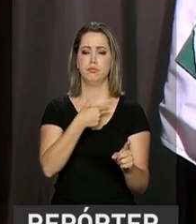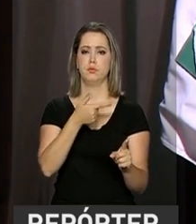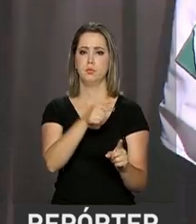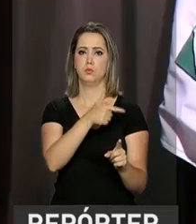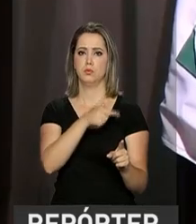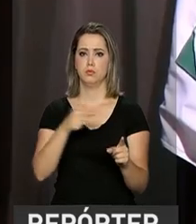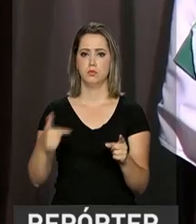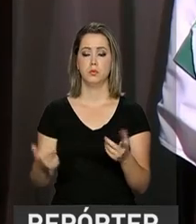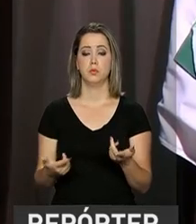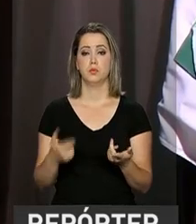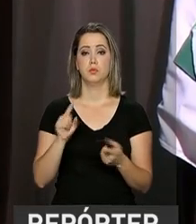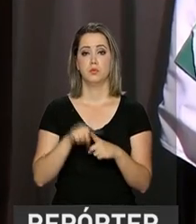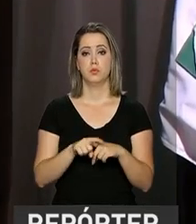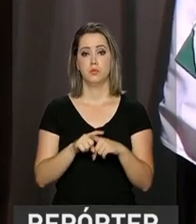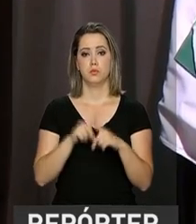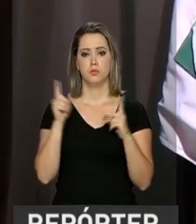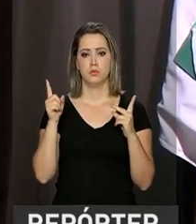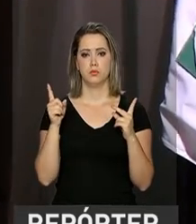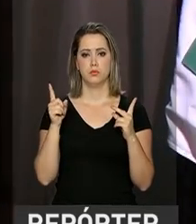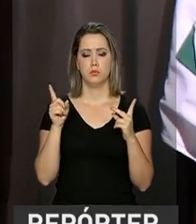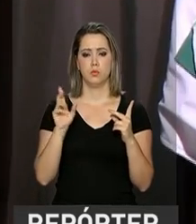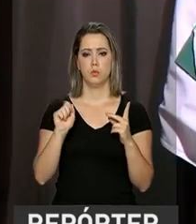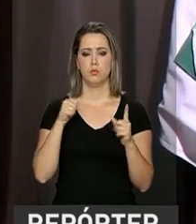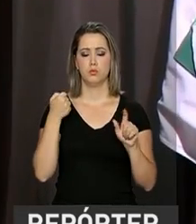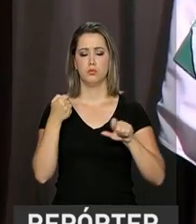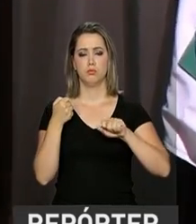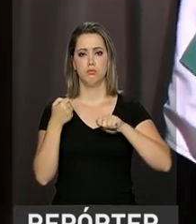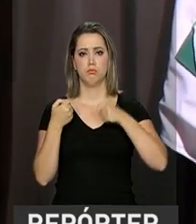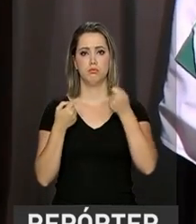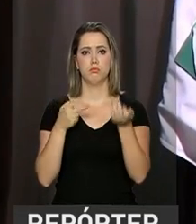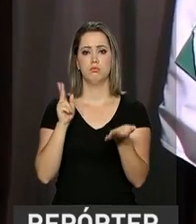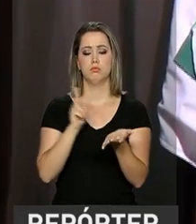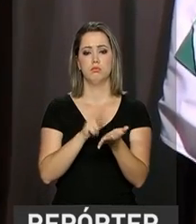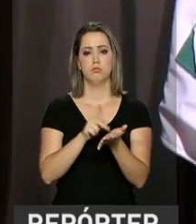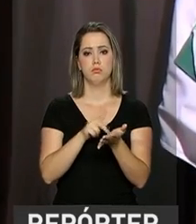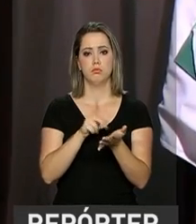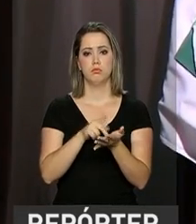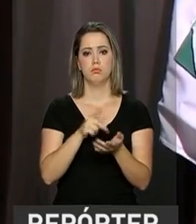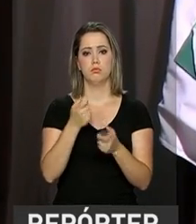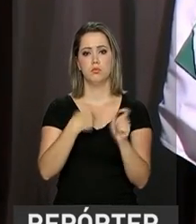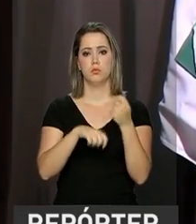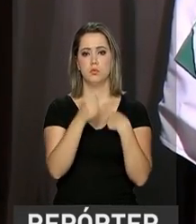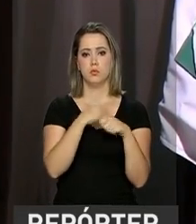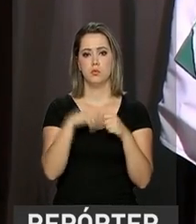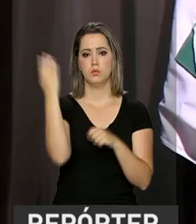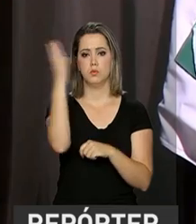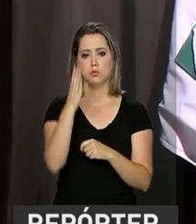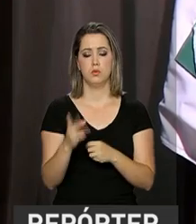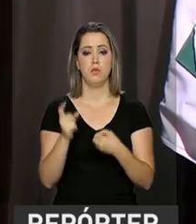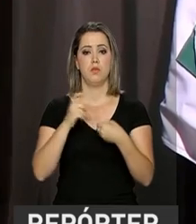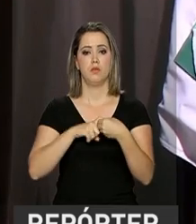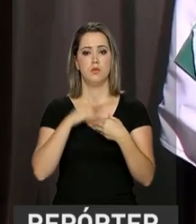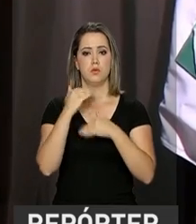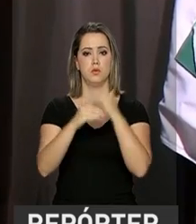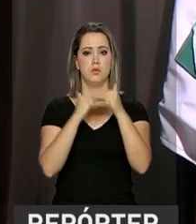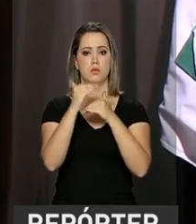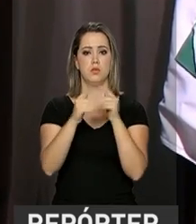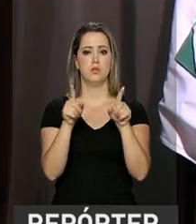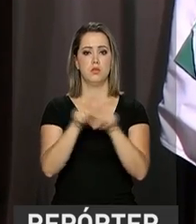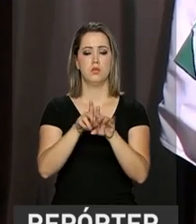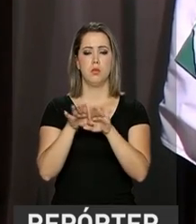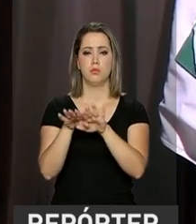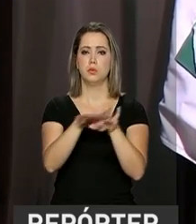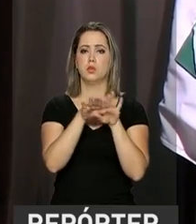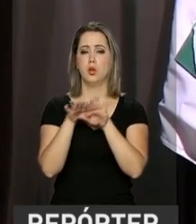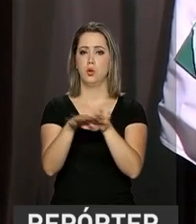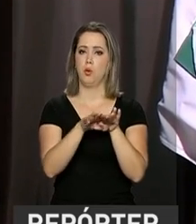naturezas nós já vemos sinais concretos de que a economia brasileira não só voltou a crescer voltou à